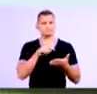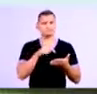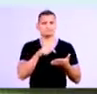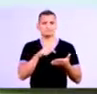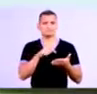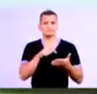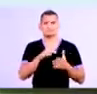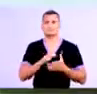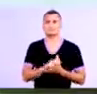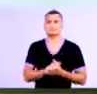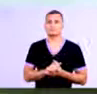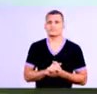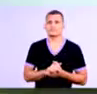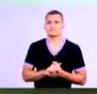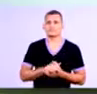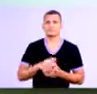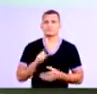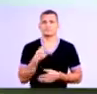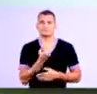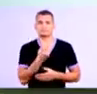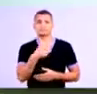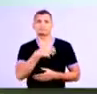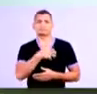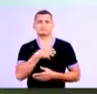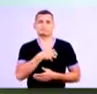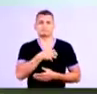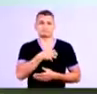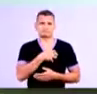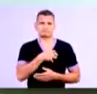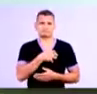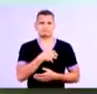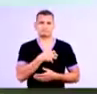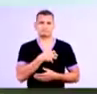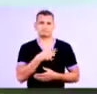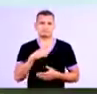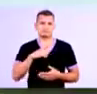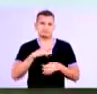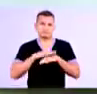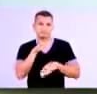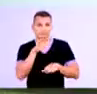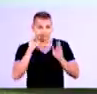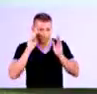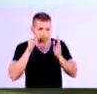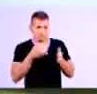Então, os nossos sentidos, eles estão muito mais focados.